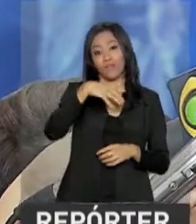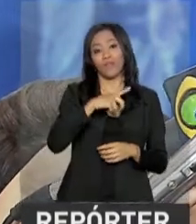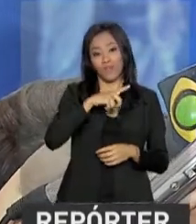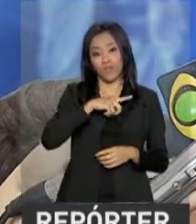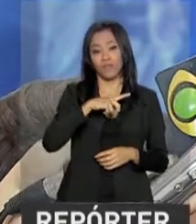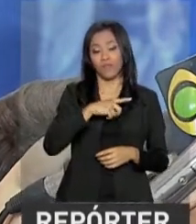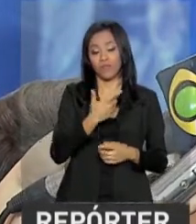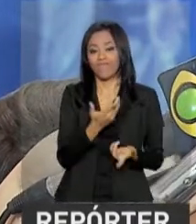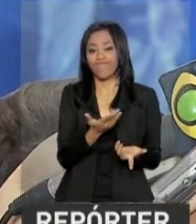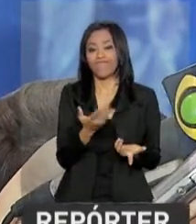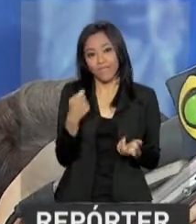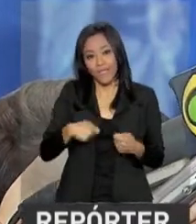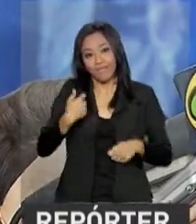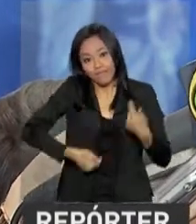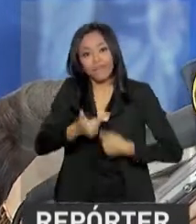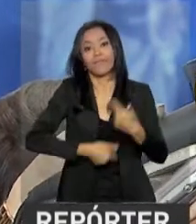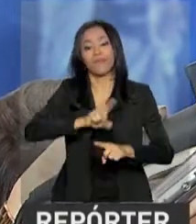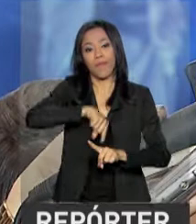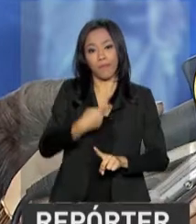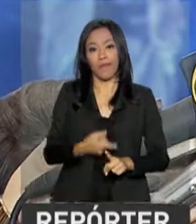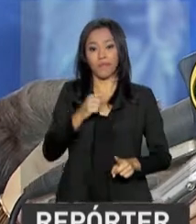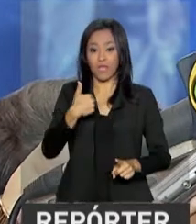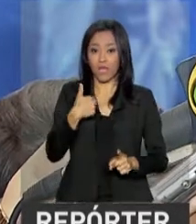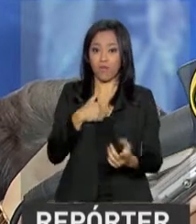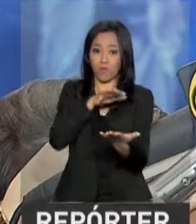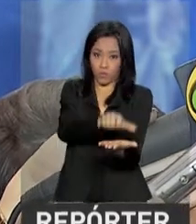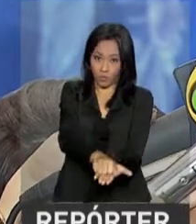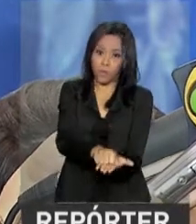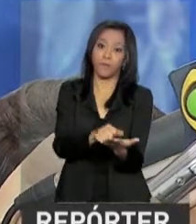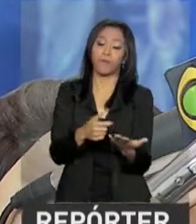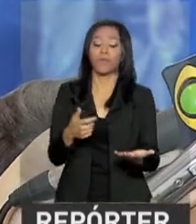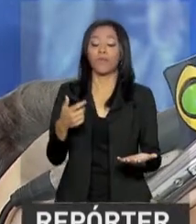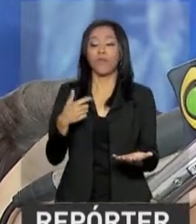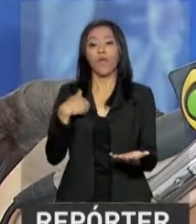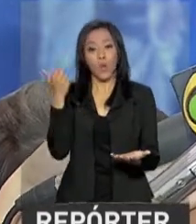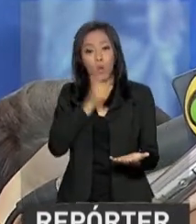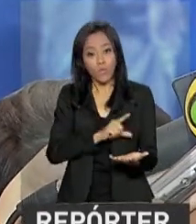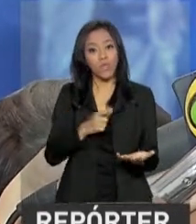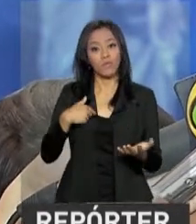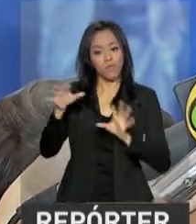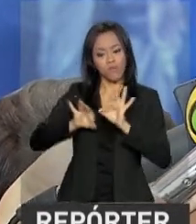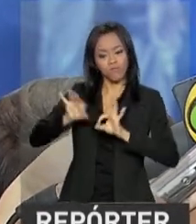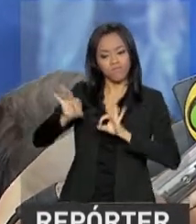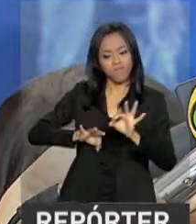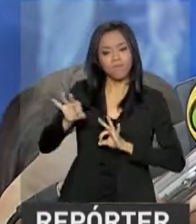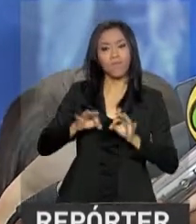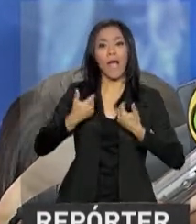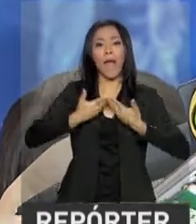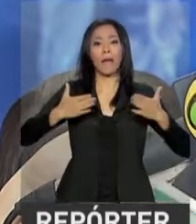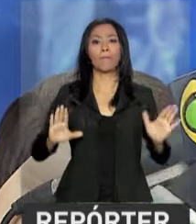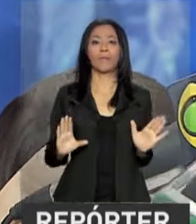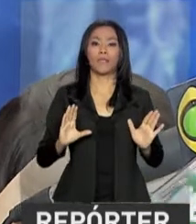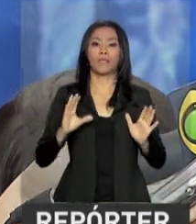trabalhar nesse sentido assim que eu assumi é conseguimos com o planejamento abrir um concurso e